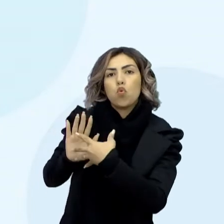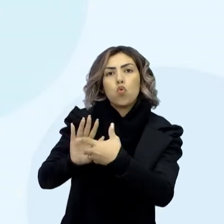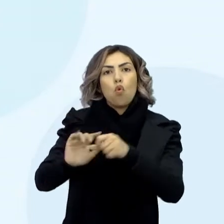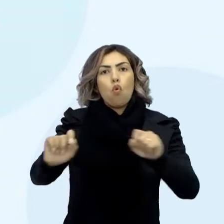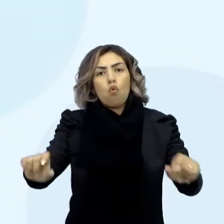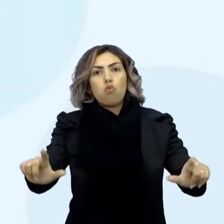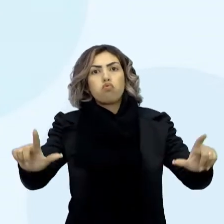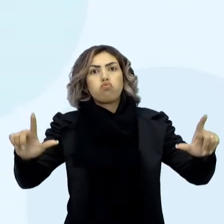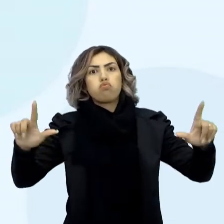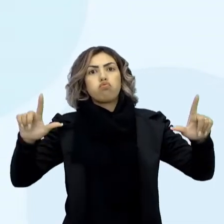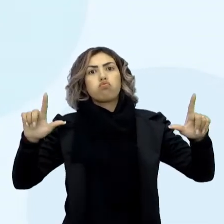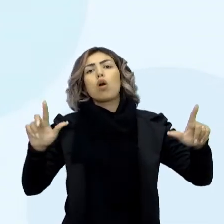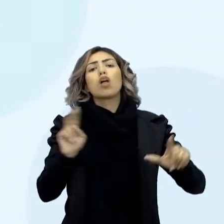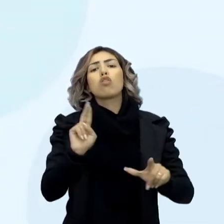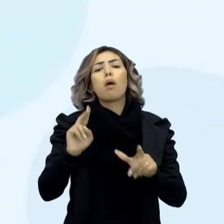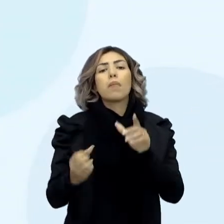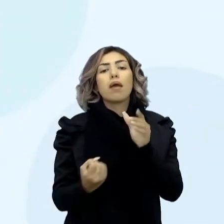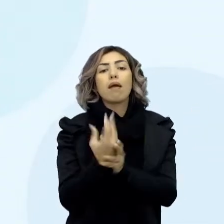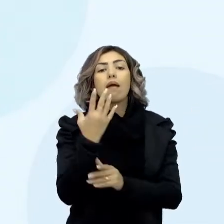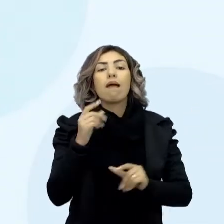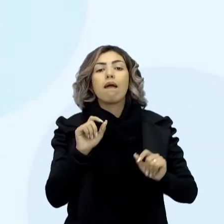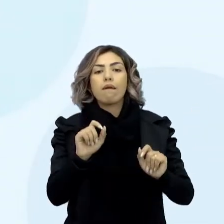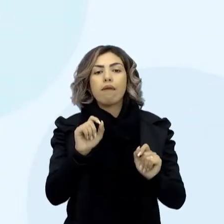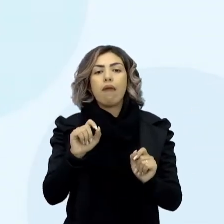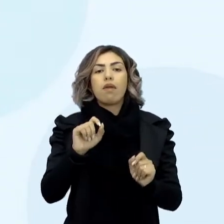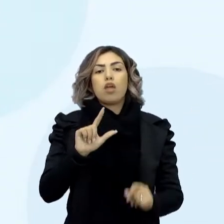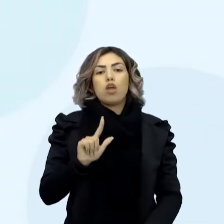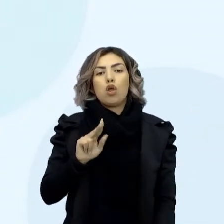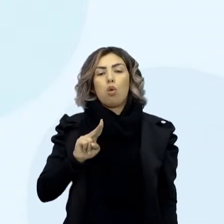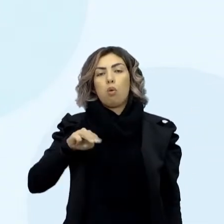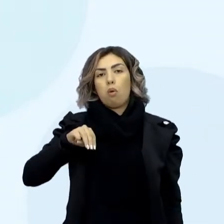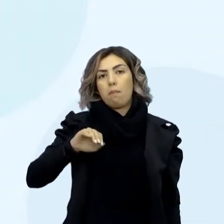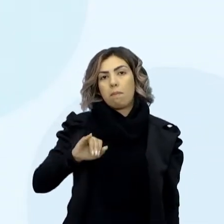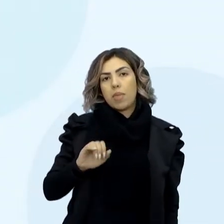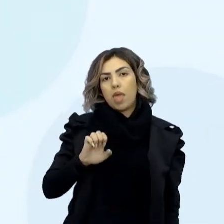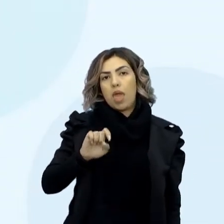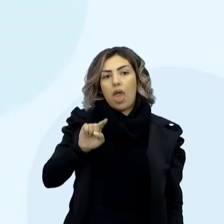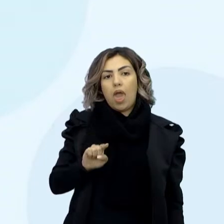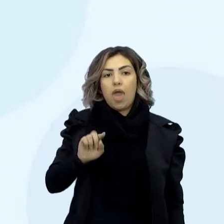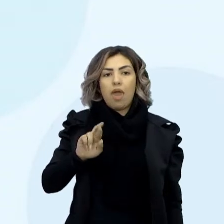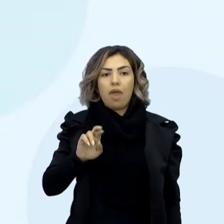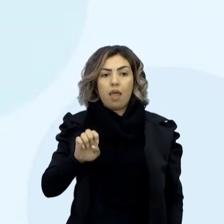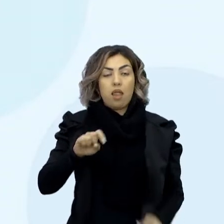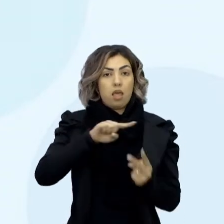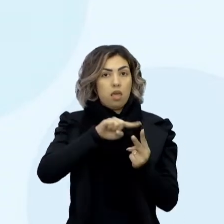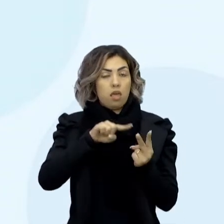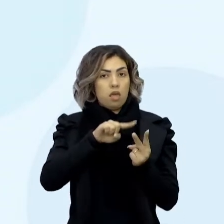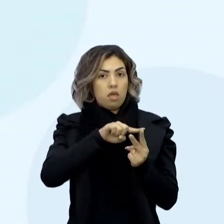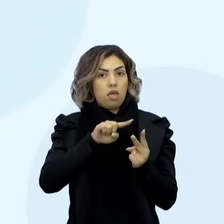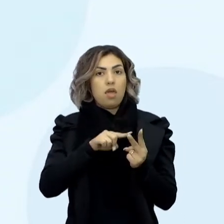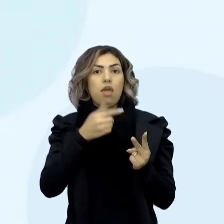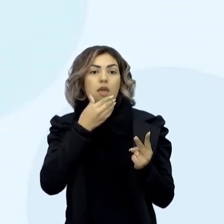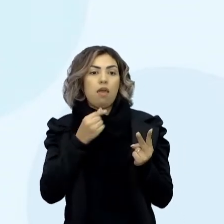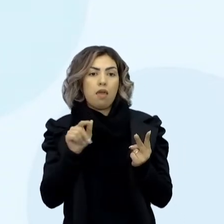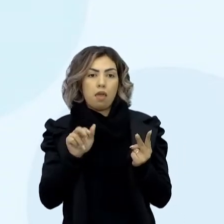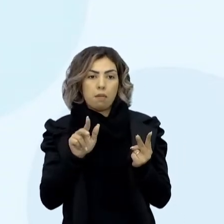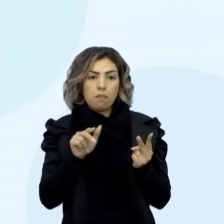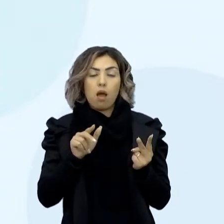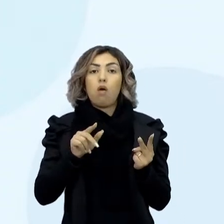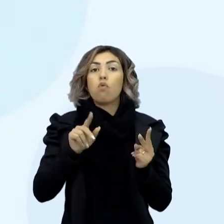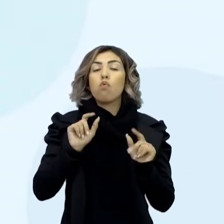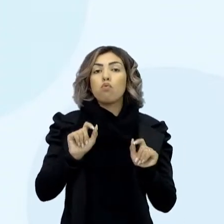criado pelos irmãos Lumière em 1895. Tornou-se sonoro em 1927, depois falado.